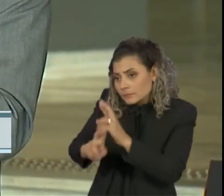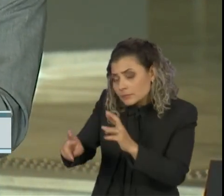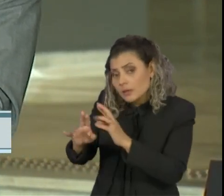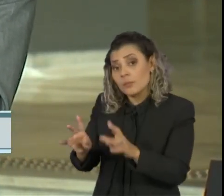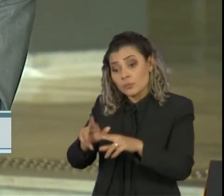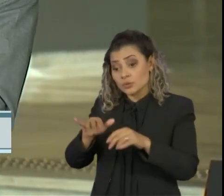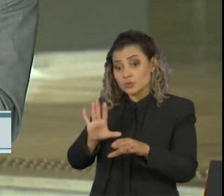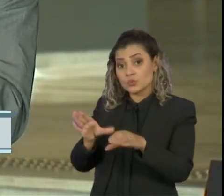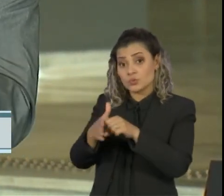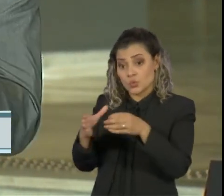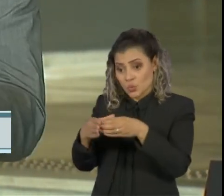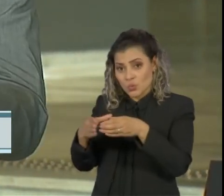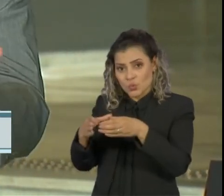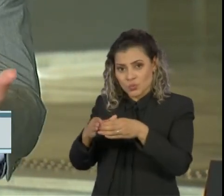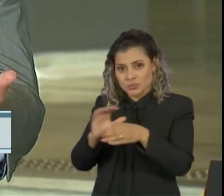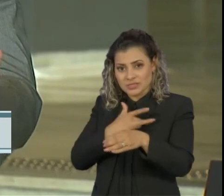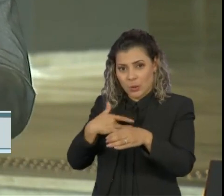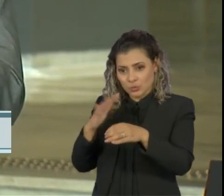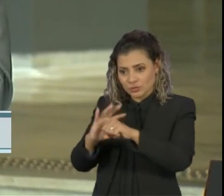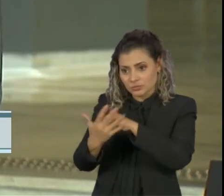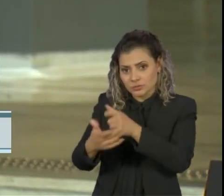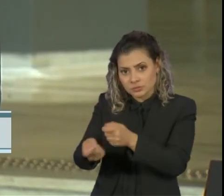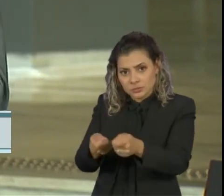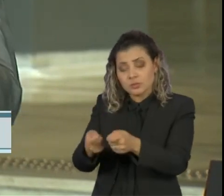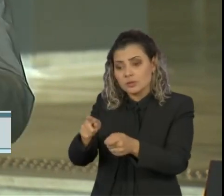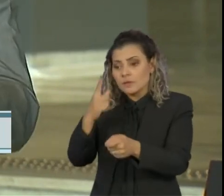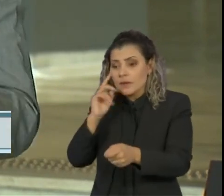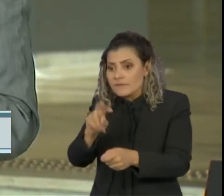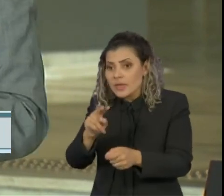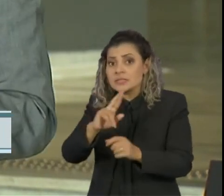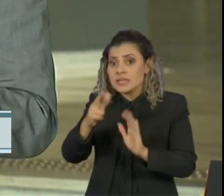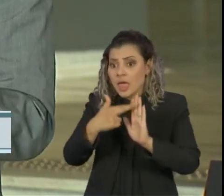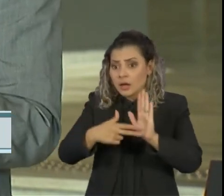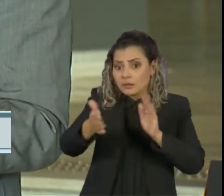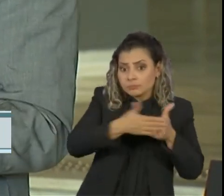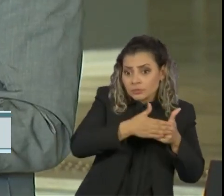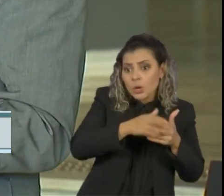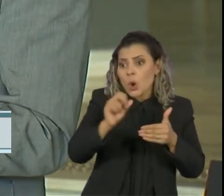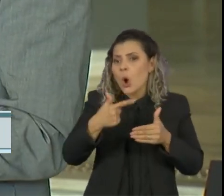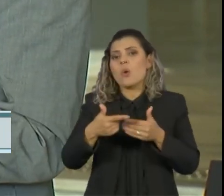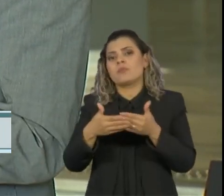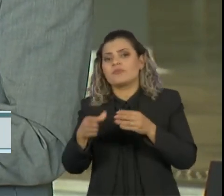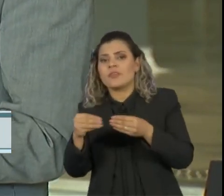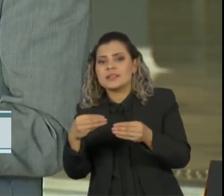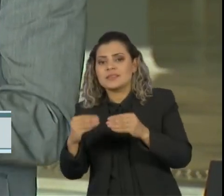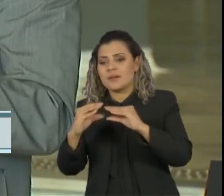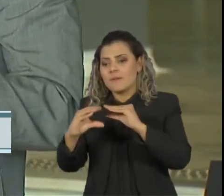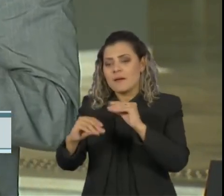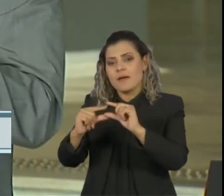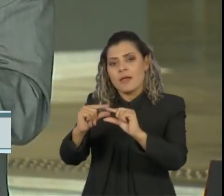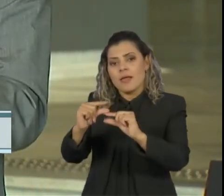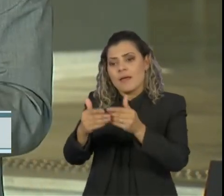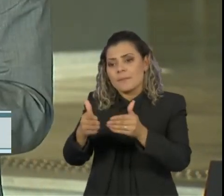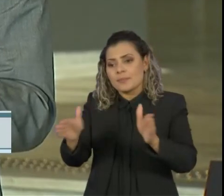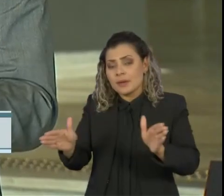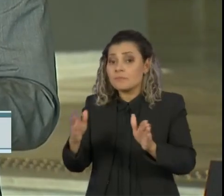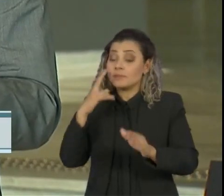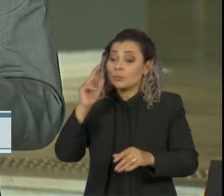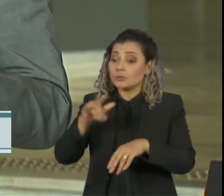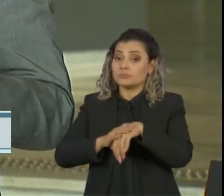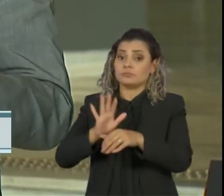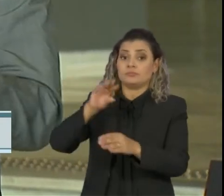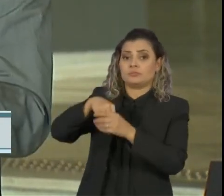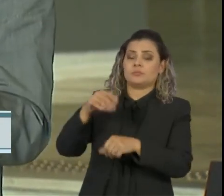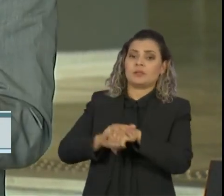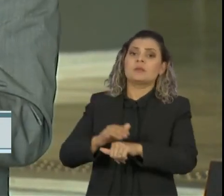de contingência analisa e ou endurece ou flexibiliza fazendo essa gestão da quarentena. Esse modelo está